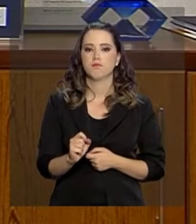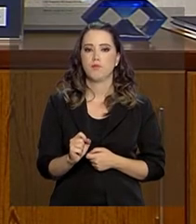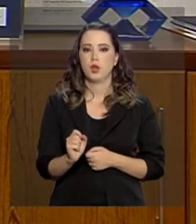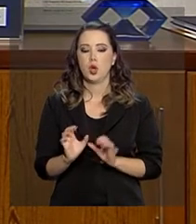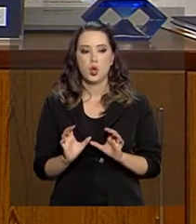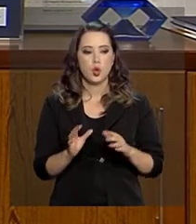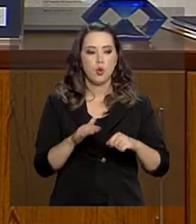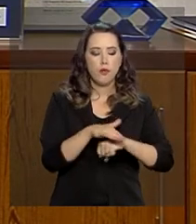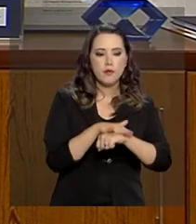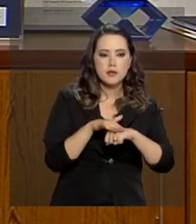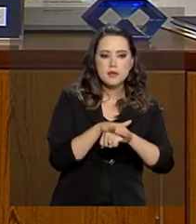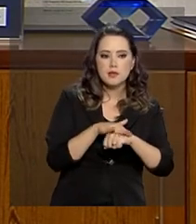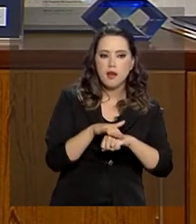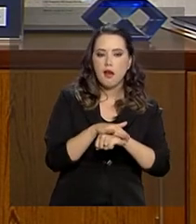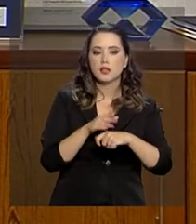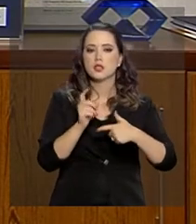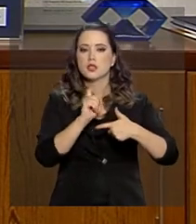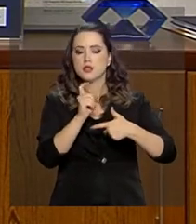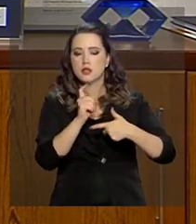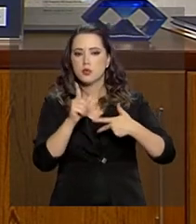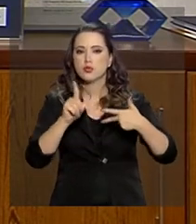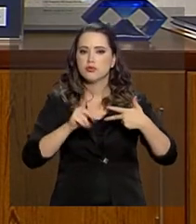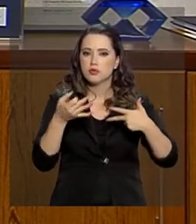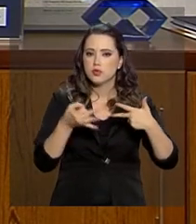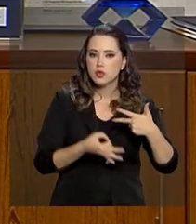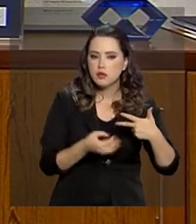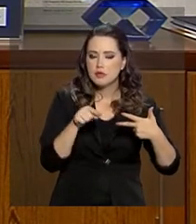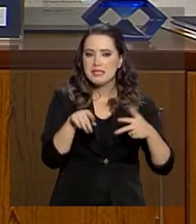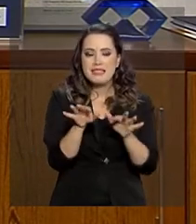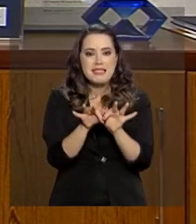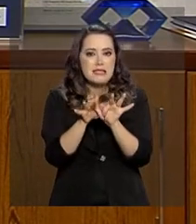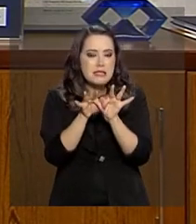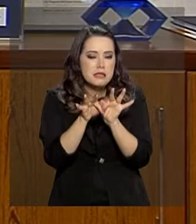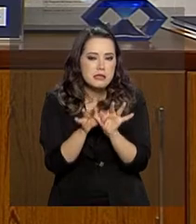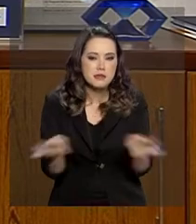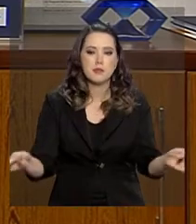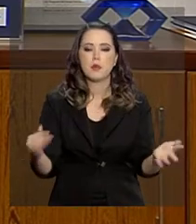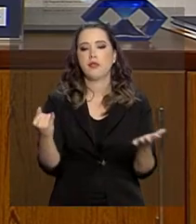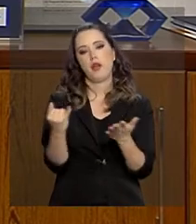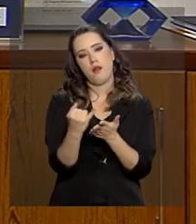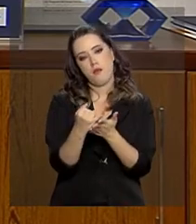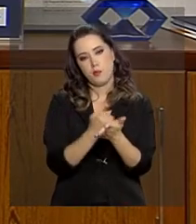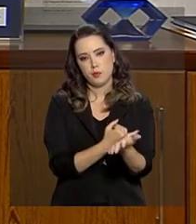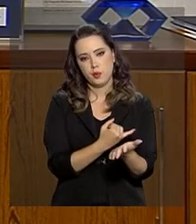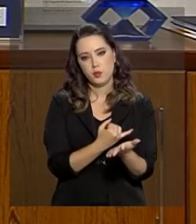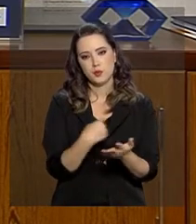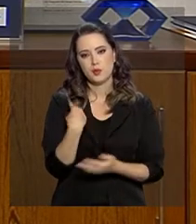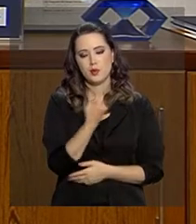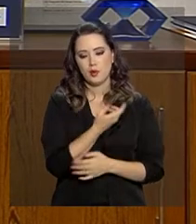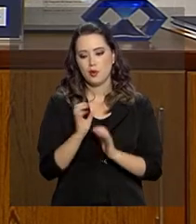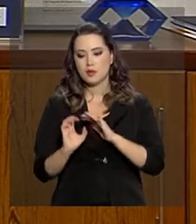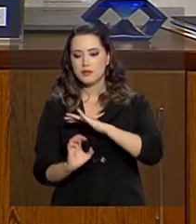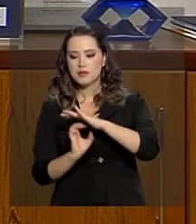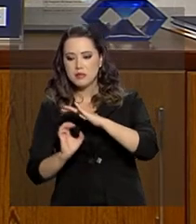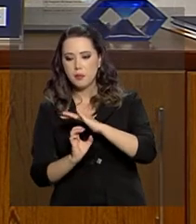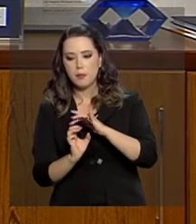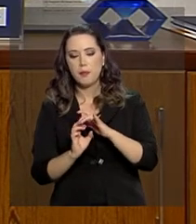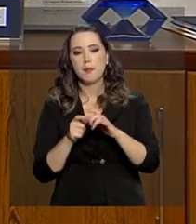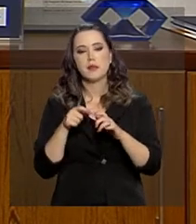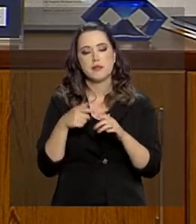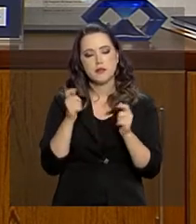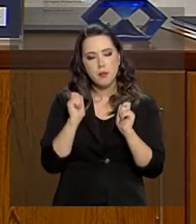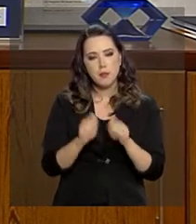poderes e definir uma simplificação tributária para que o nosso empreendedor para que o nosso